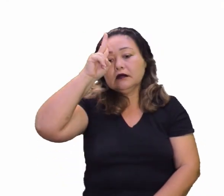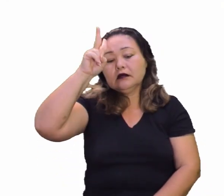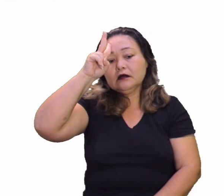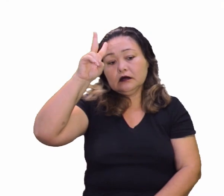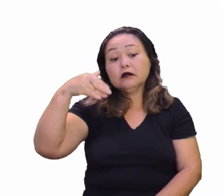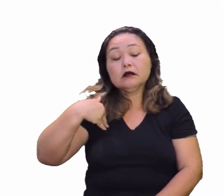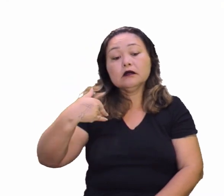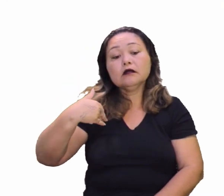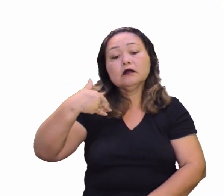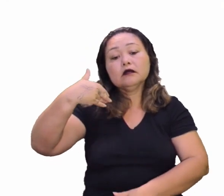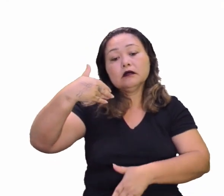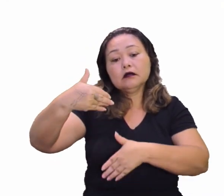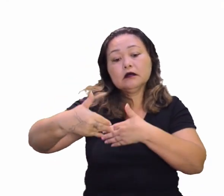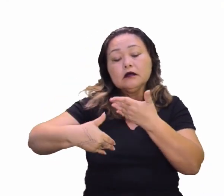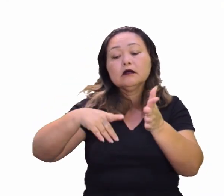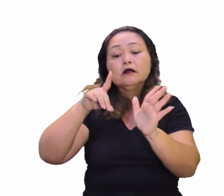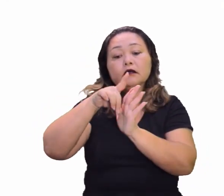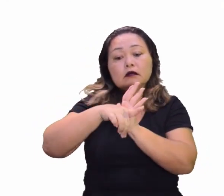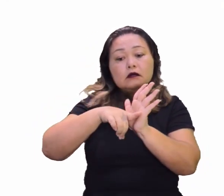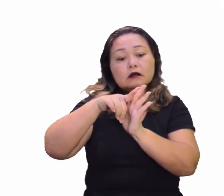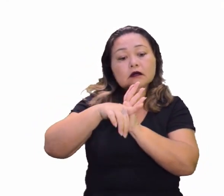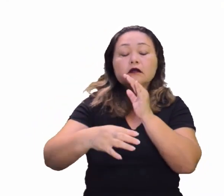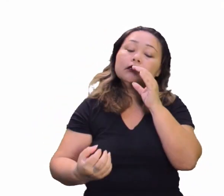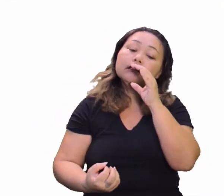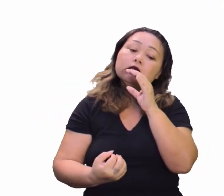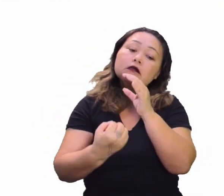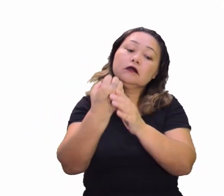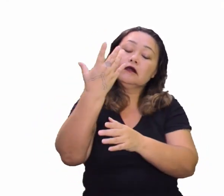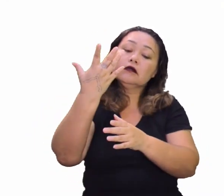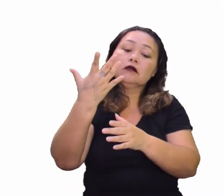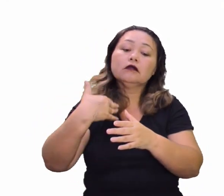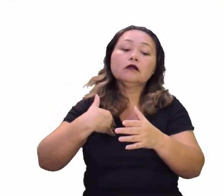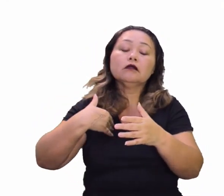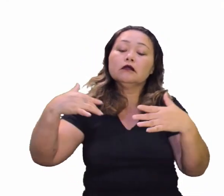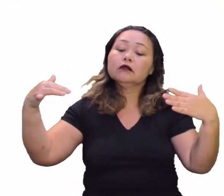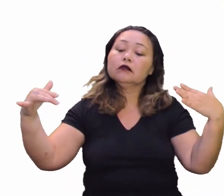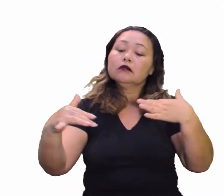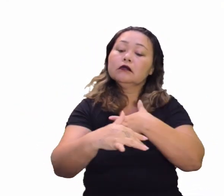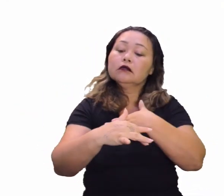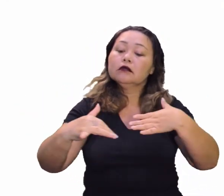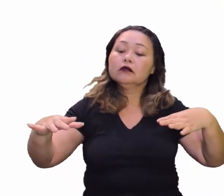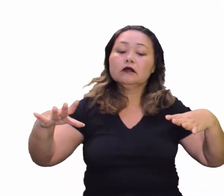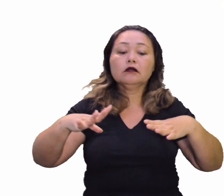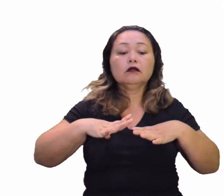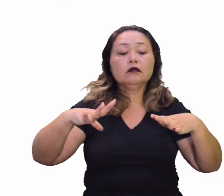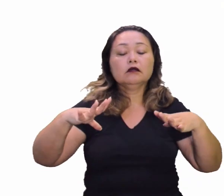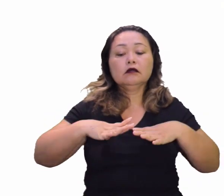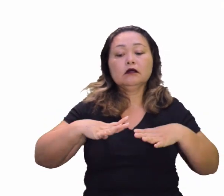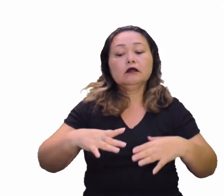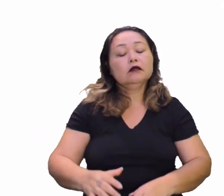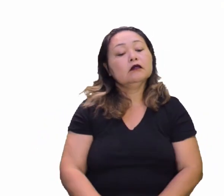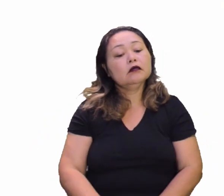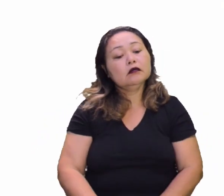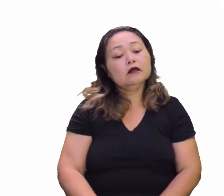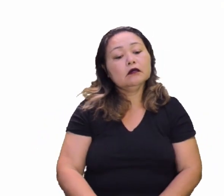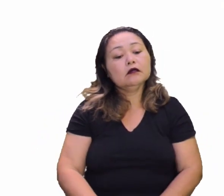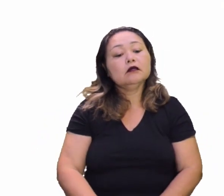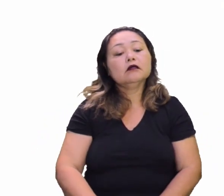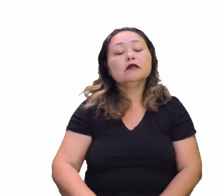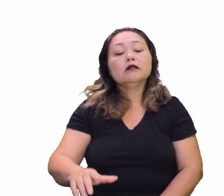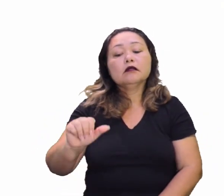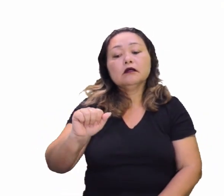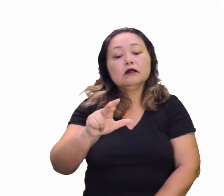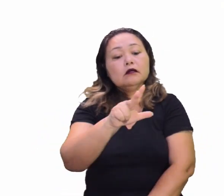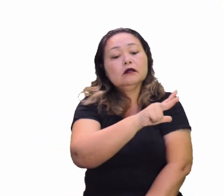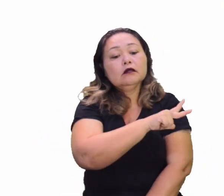e histórico imediato ao funcionamento dessa ferrovia, surgiram os seguintes núcleos urbanos: